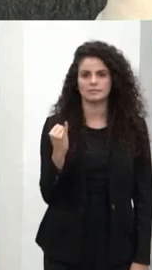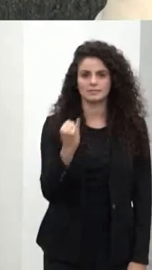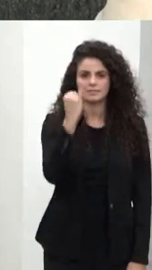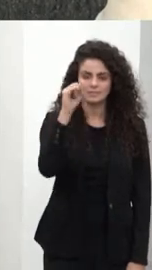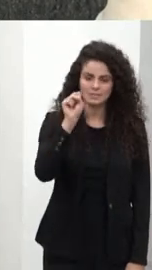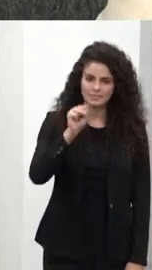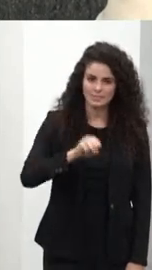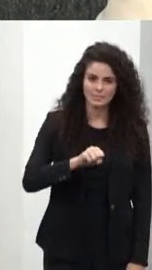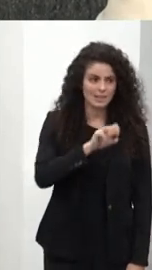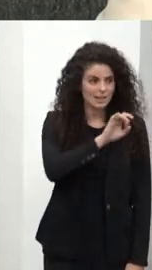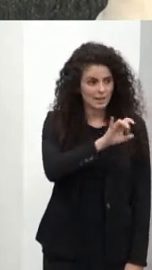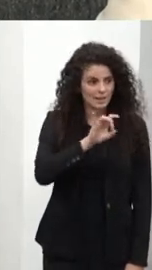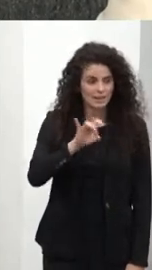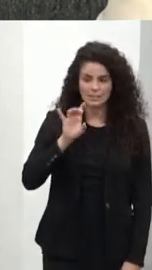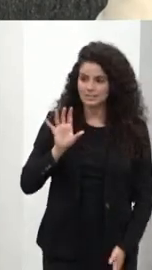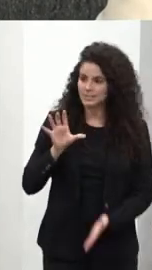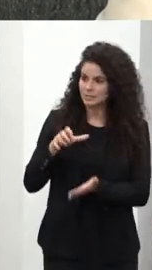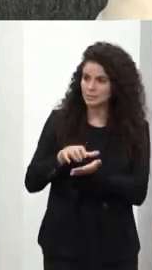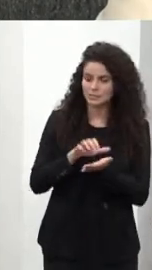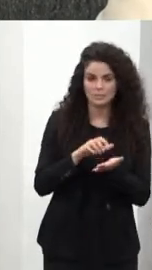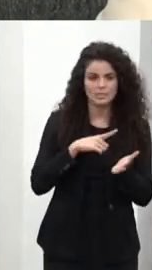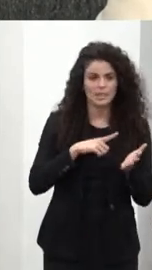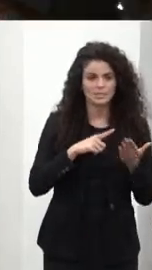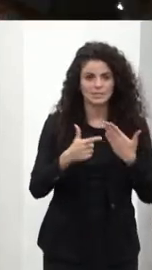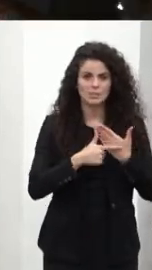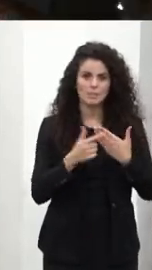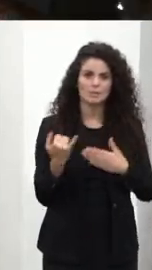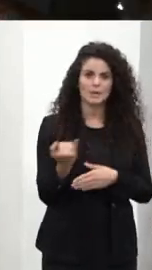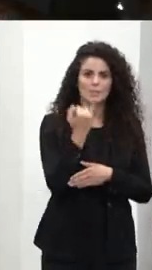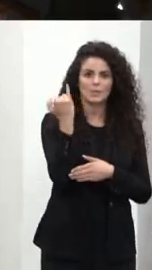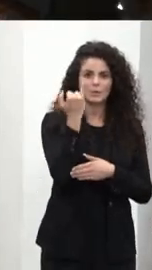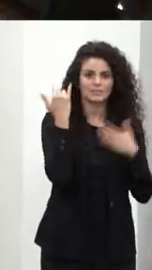cada um de vocês tem um papel fundamental nisso brigadão